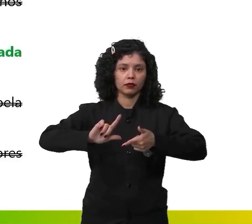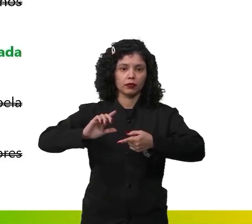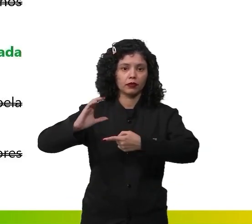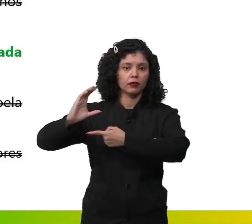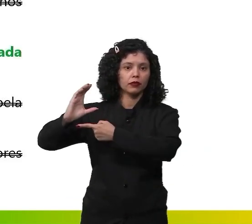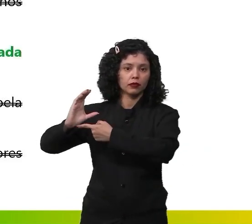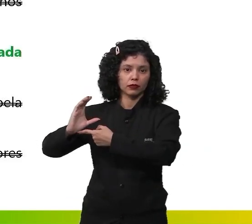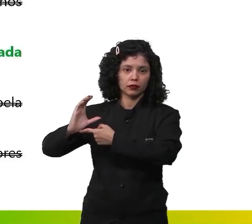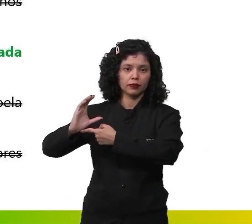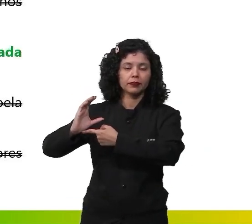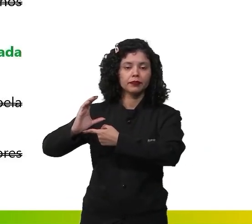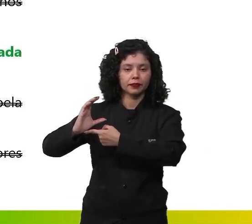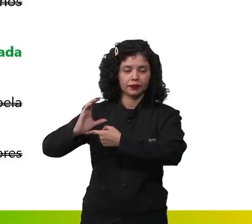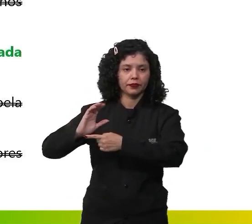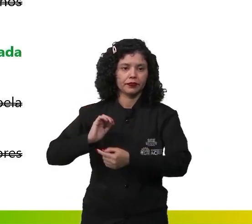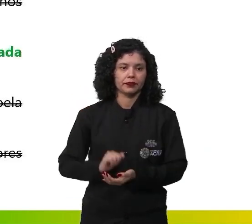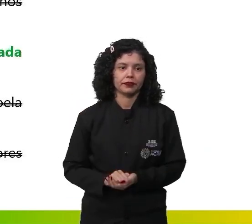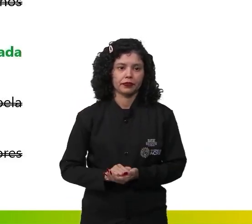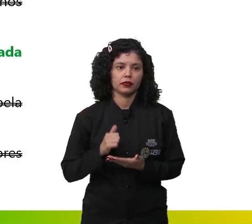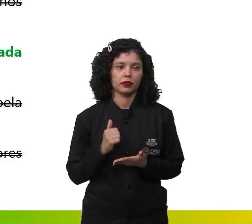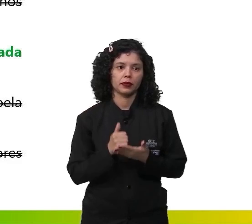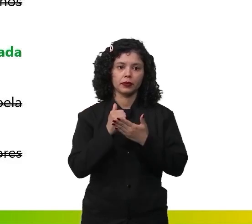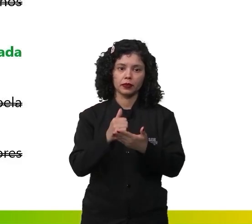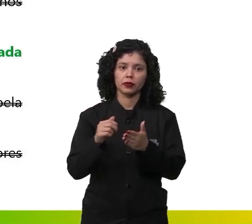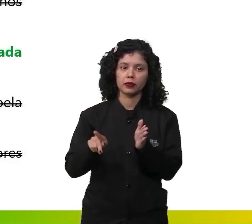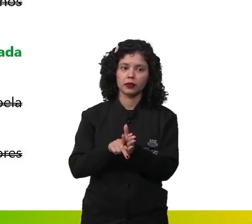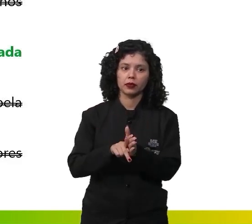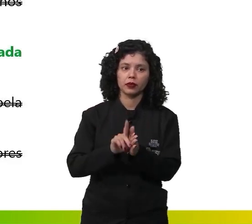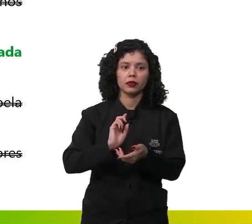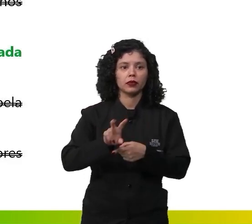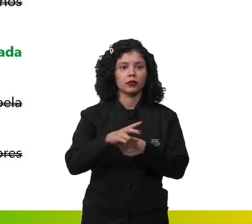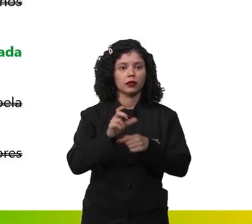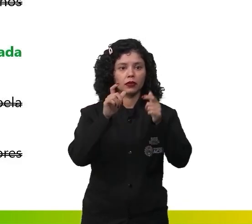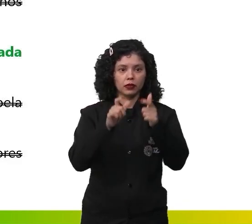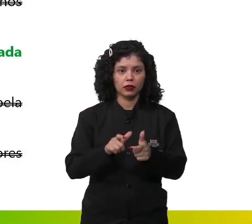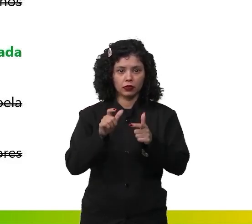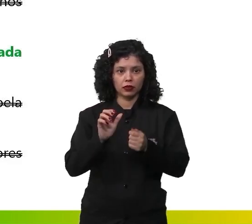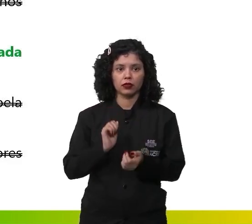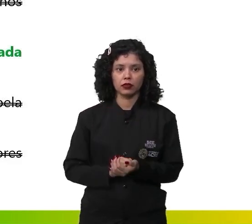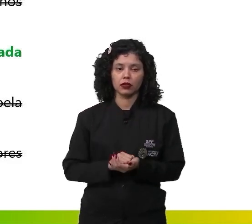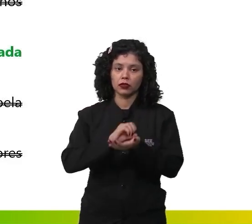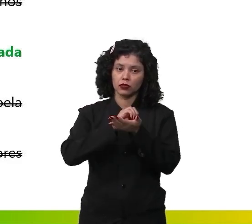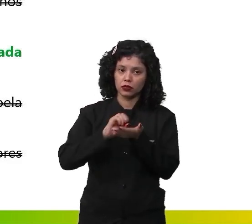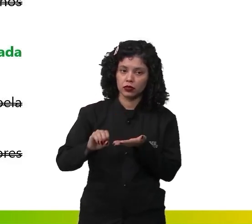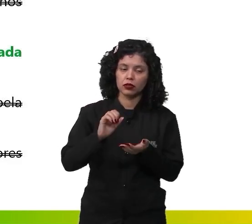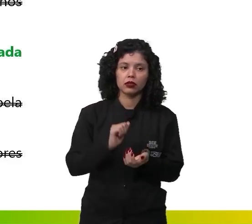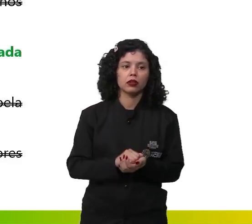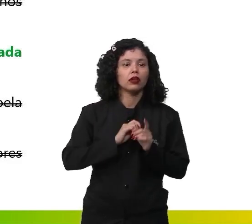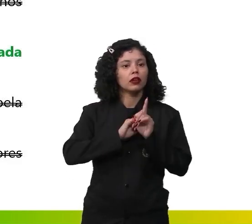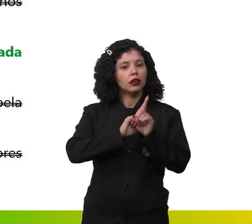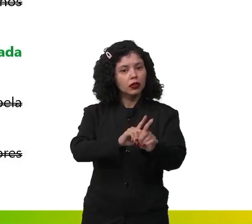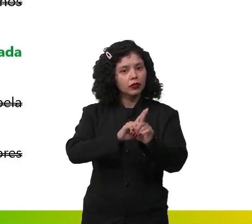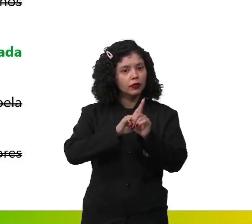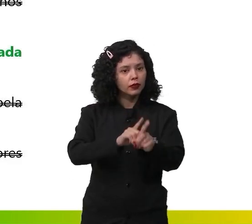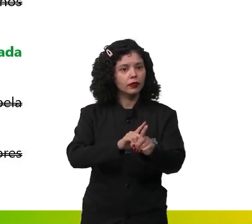na letra C. A solidariedade mecânica dá lugar à solidariedade